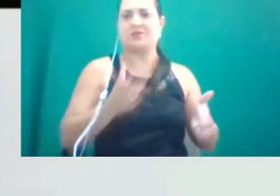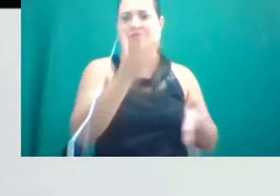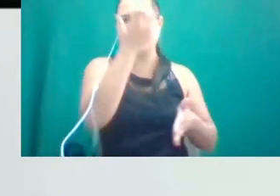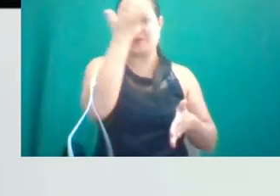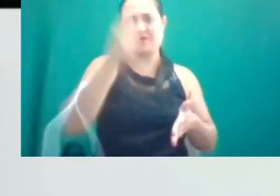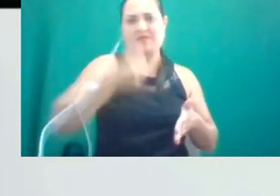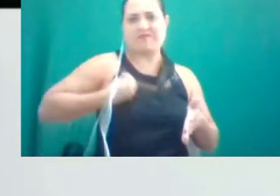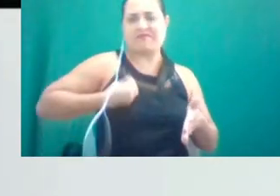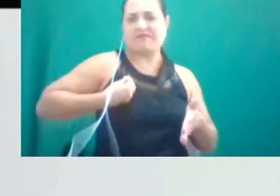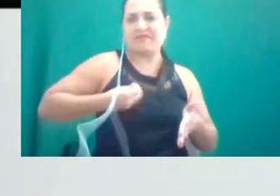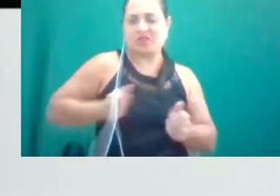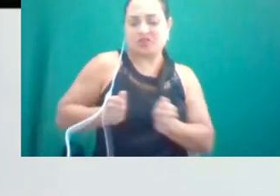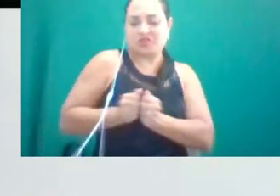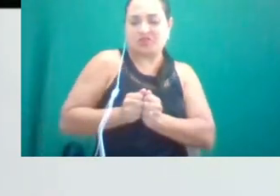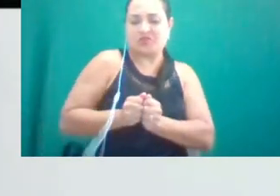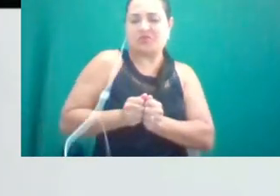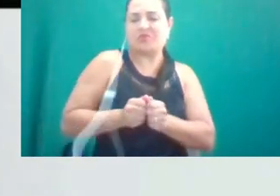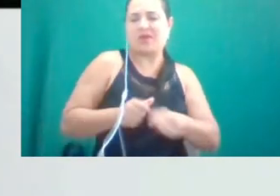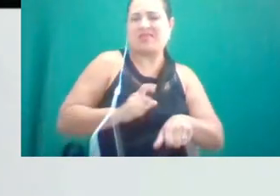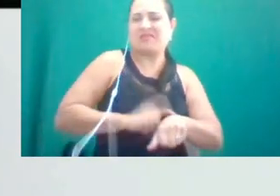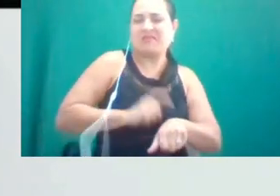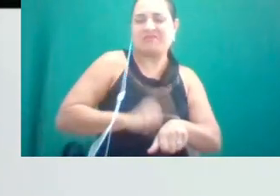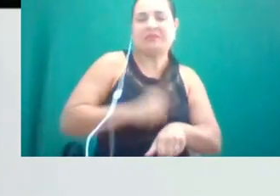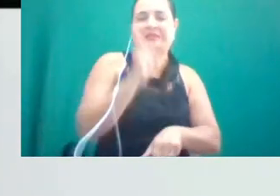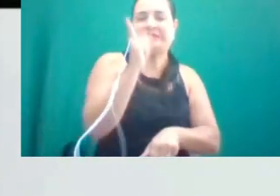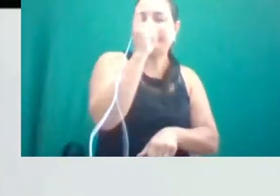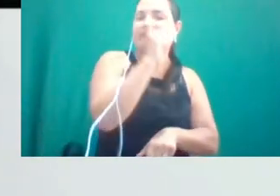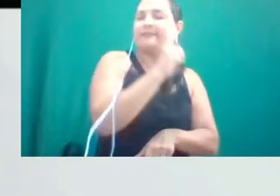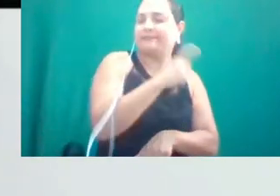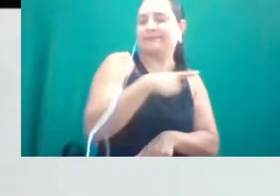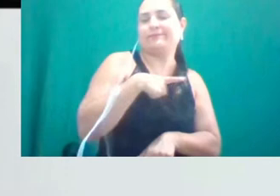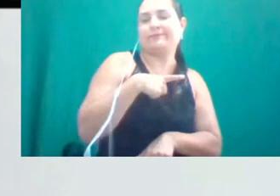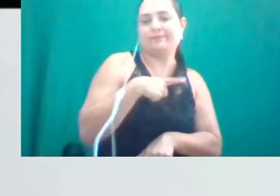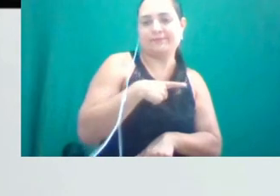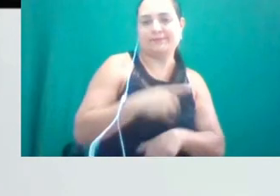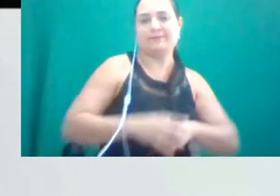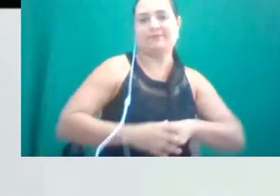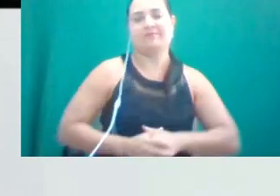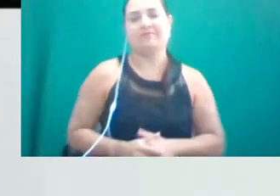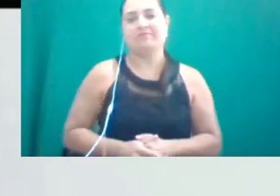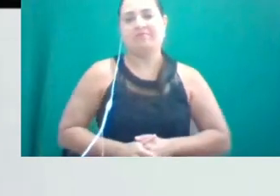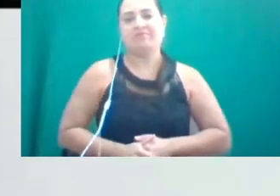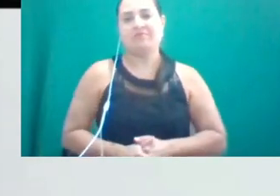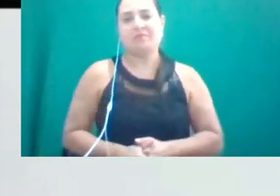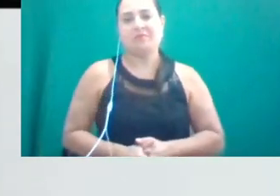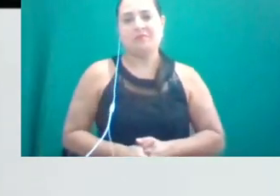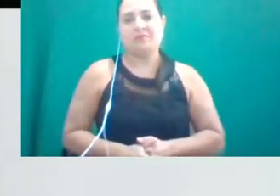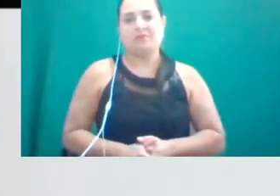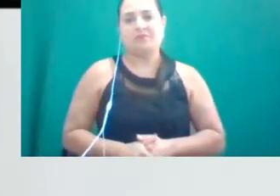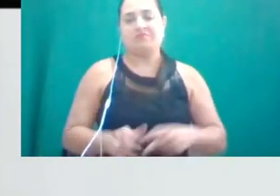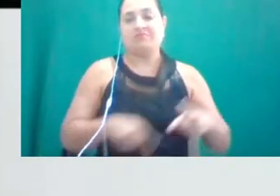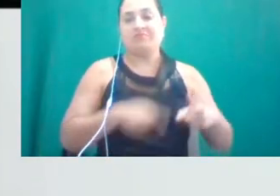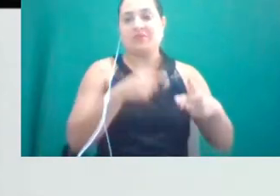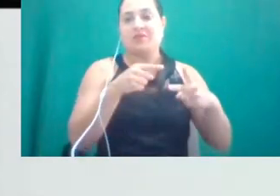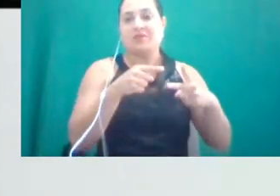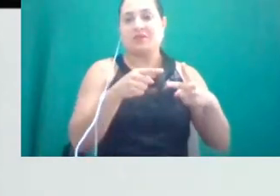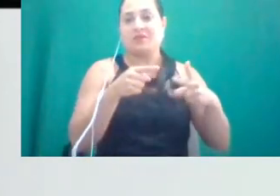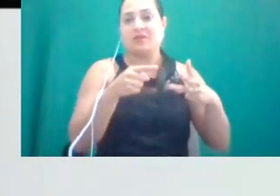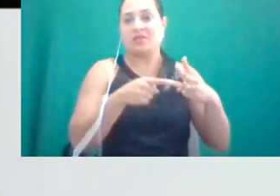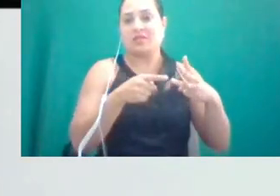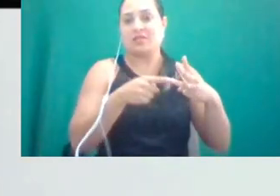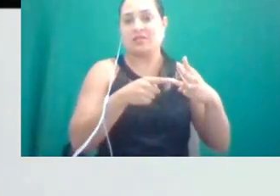maior ao conhecimento do que o orgulho e nenhuma necessidade mais essencial do que